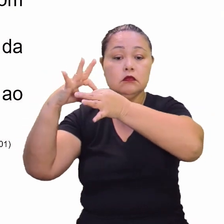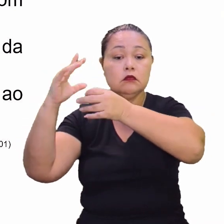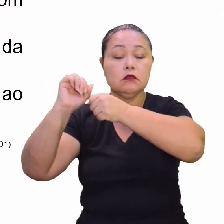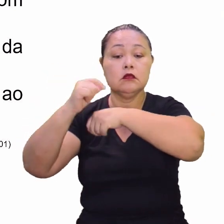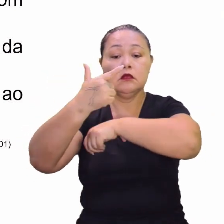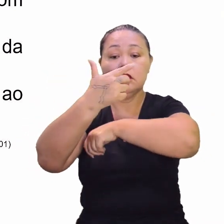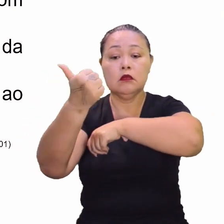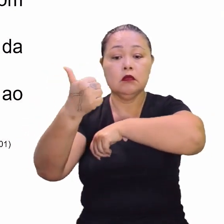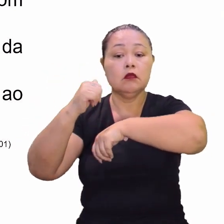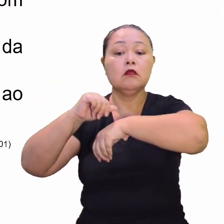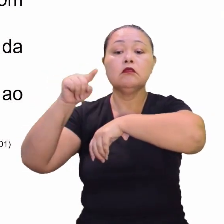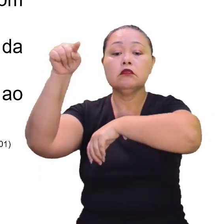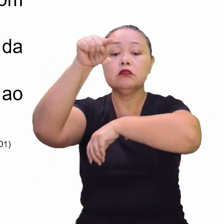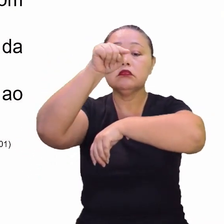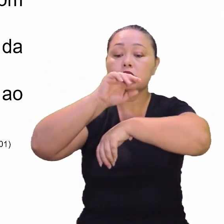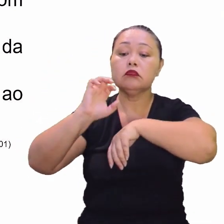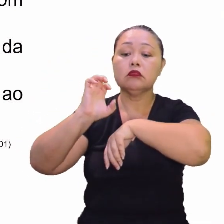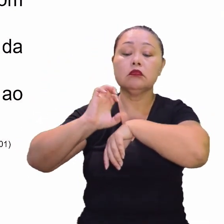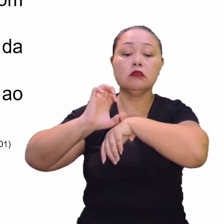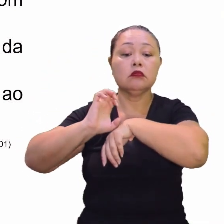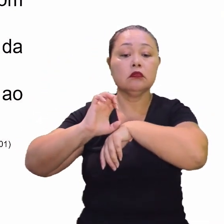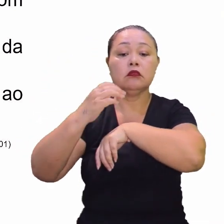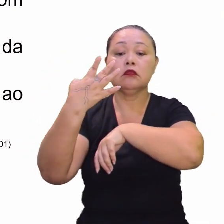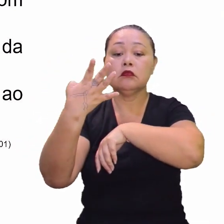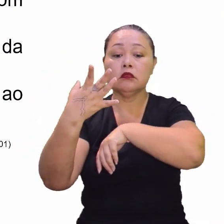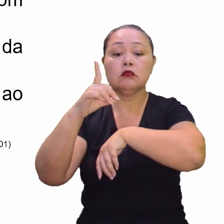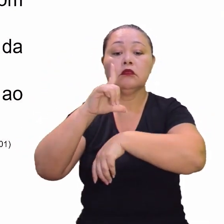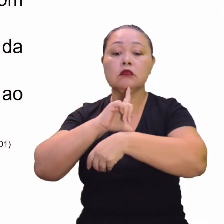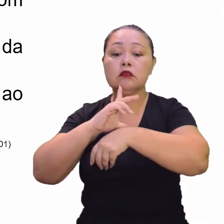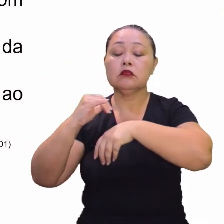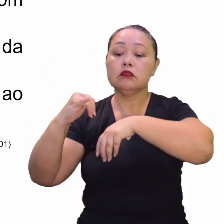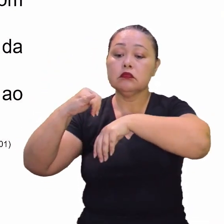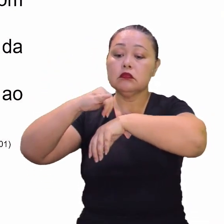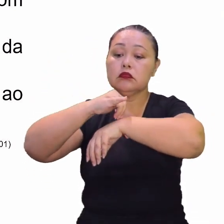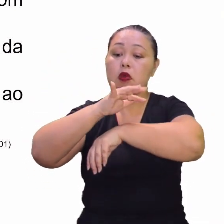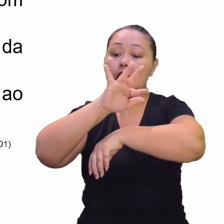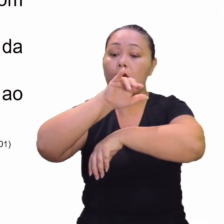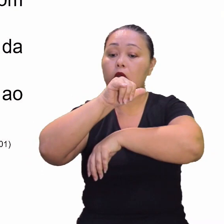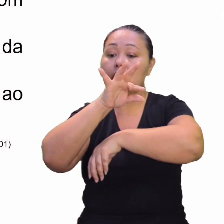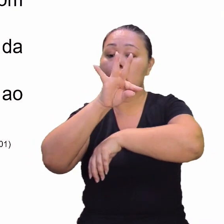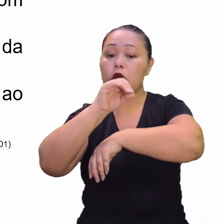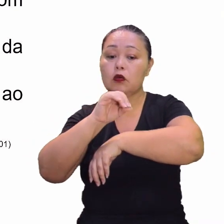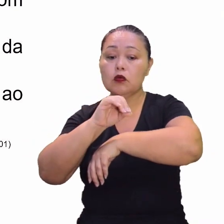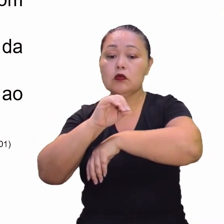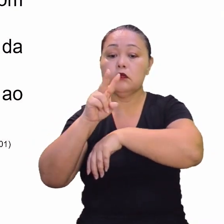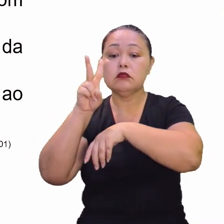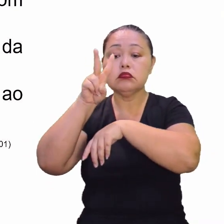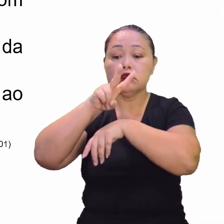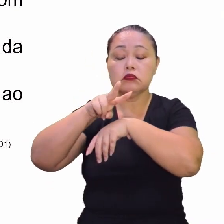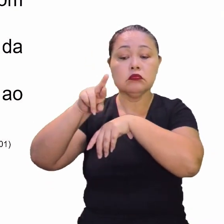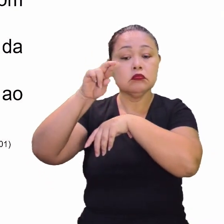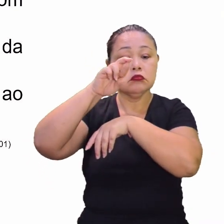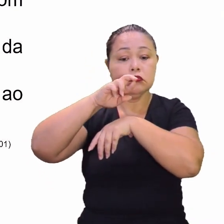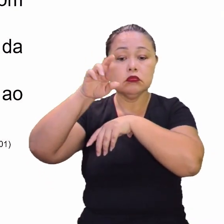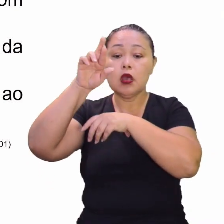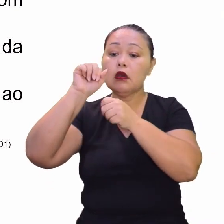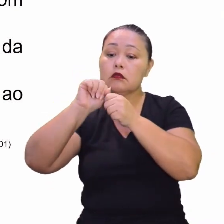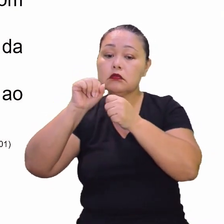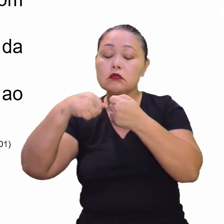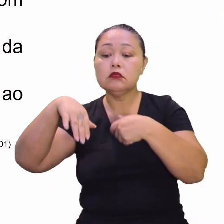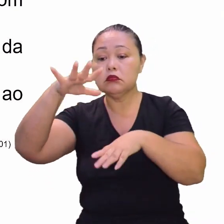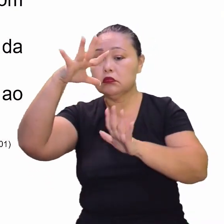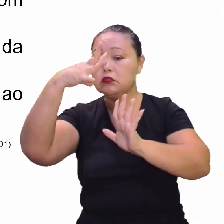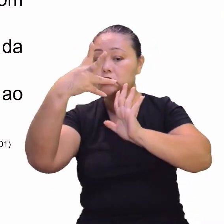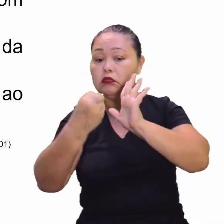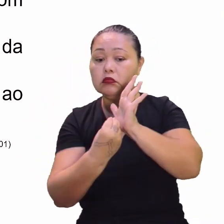21 aeroportos em todo o estado. 4 operam com aeronaves a jato. Sistema de vigilância da Amazônia e